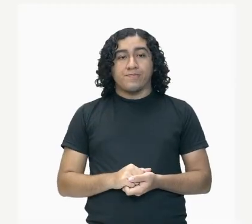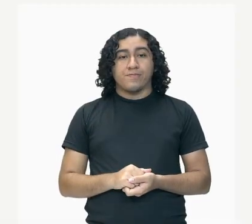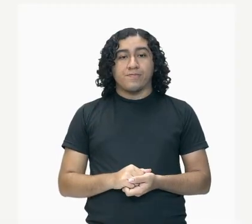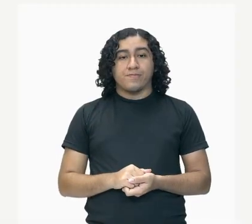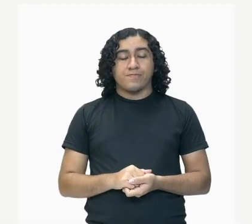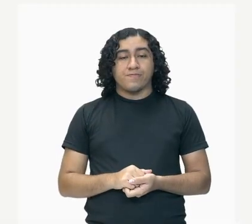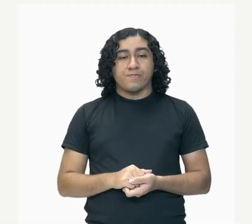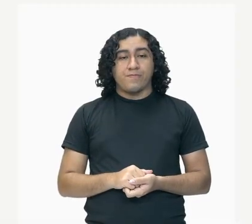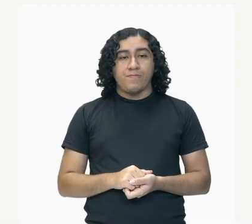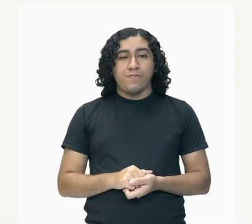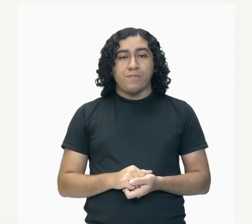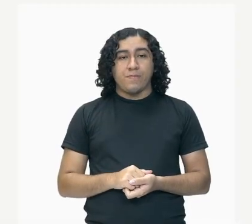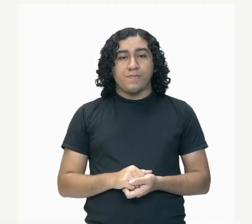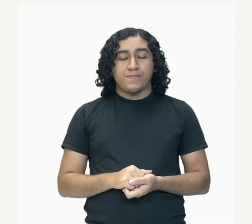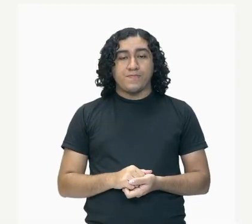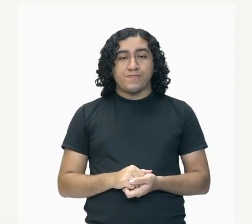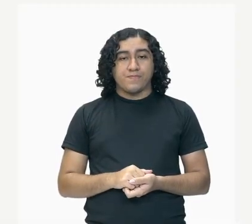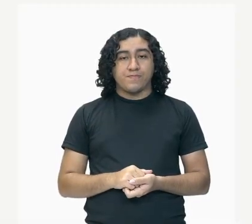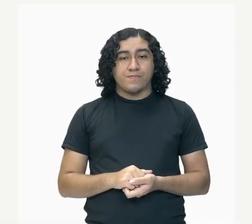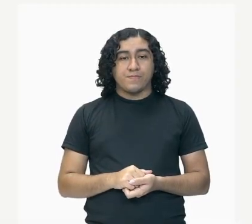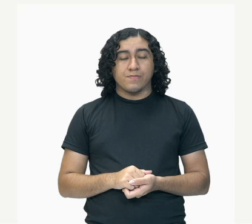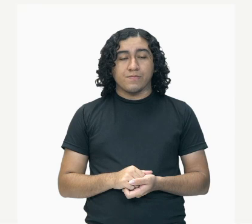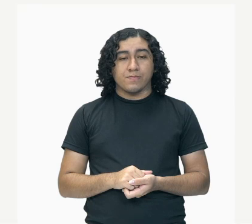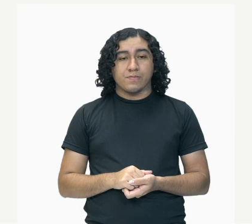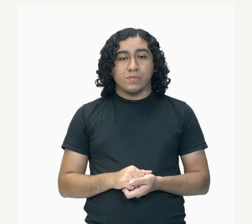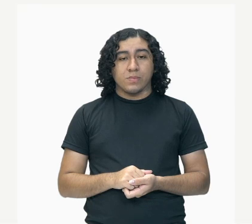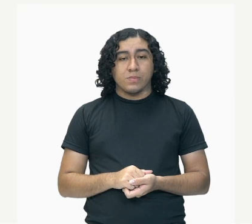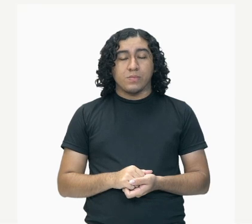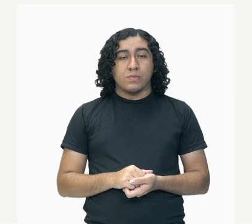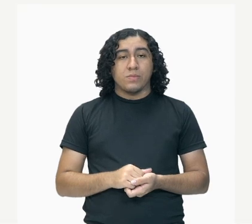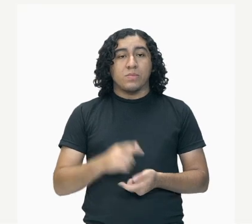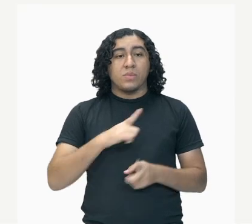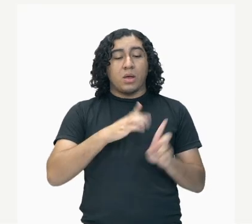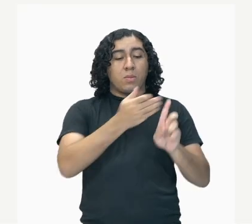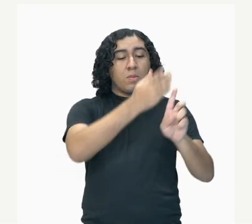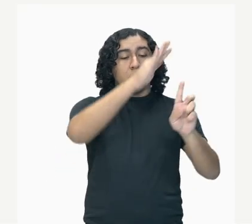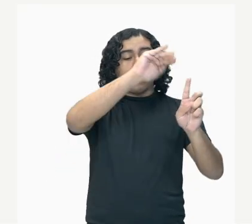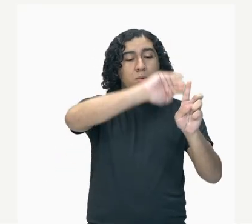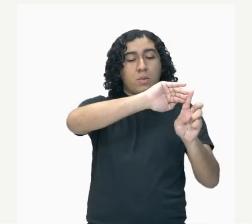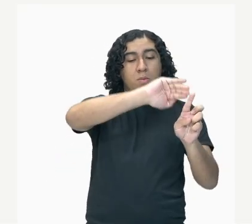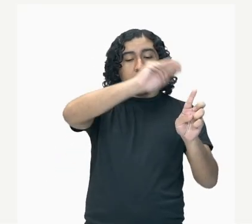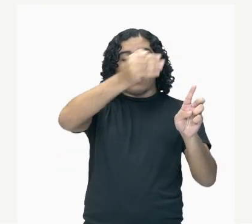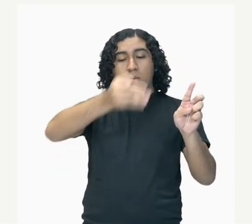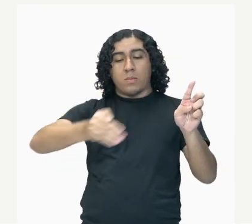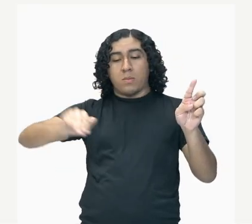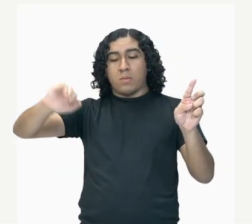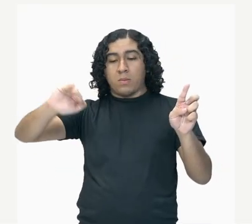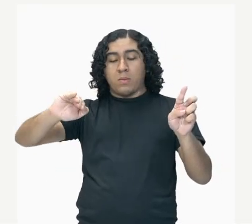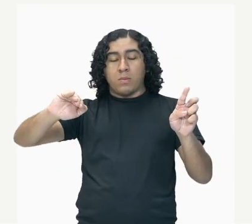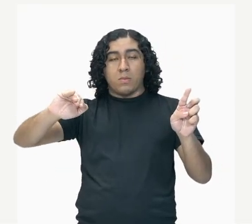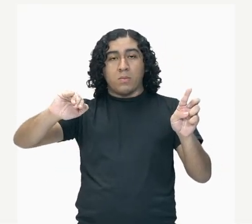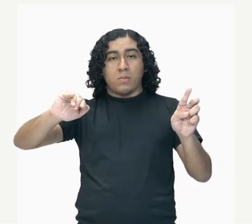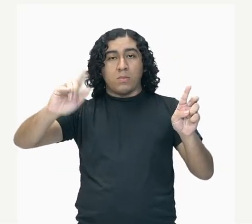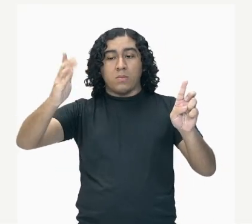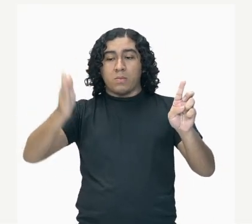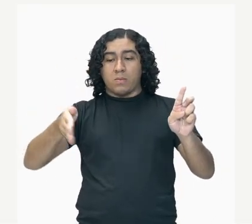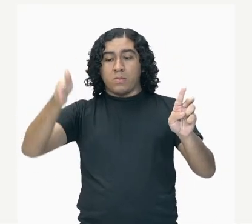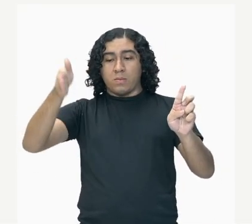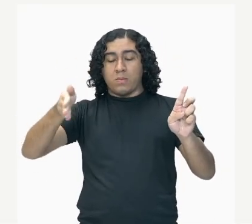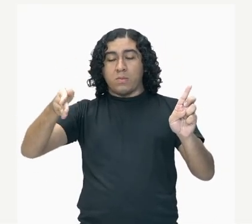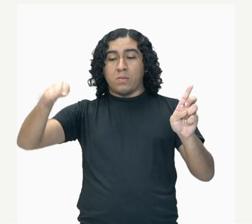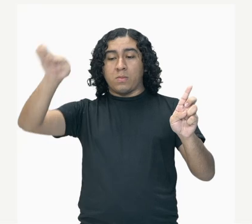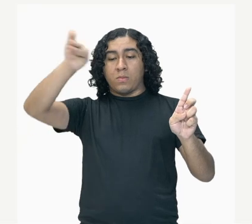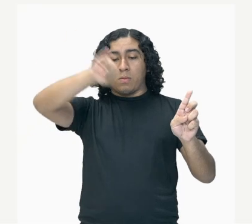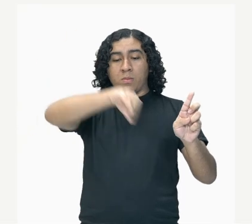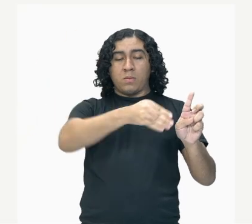vamos ter uma onda estacionária aqui no nosso na nossa TV certo e aí eu vou ter pontos de